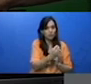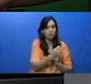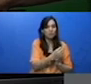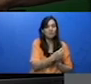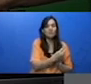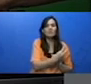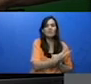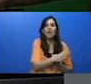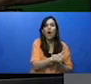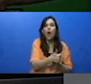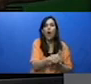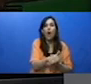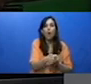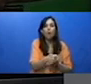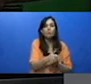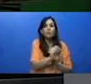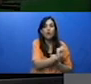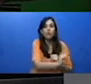311,